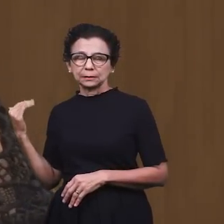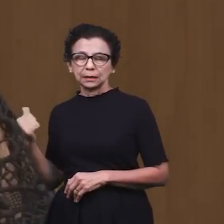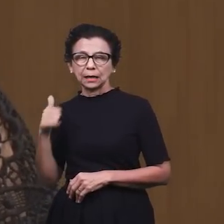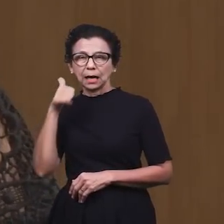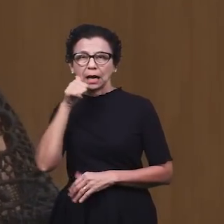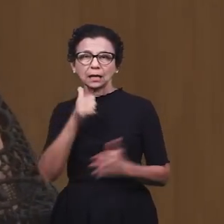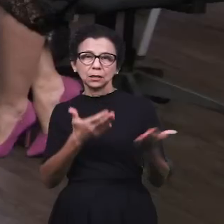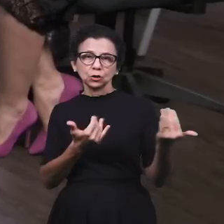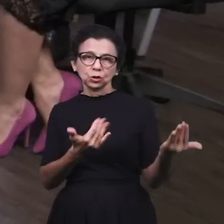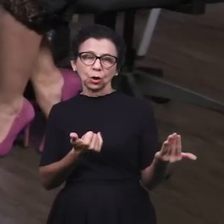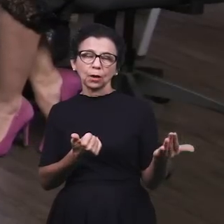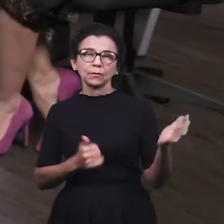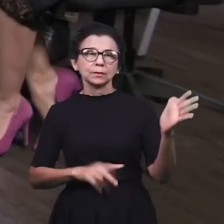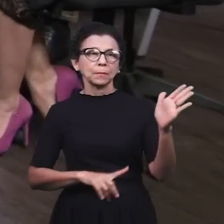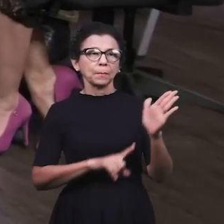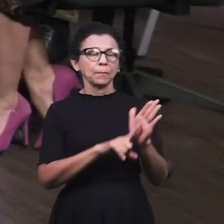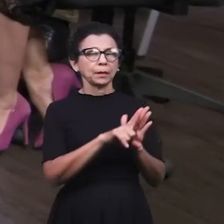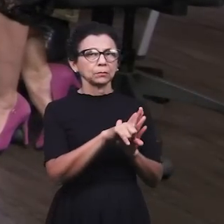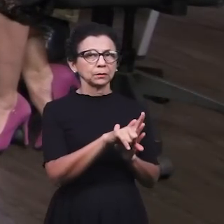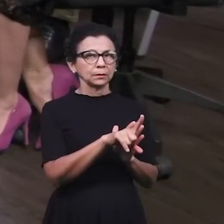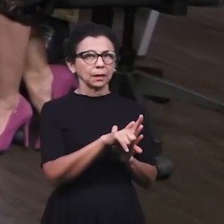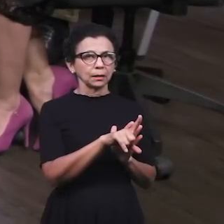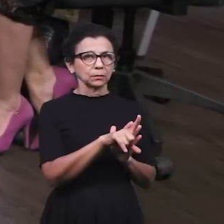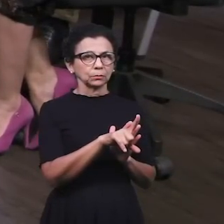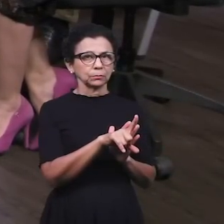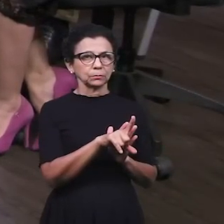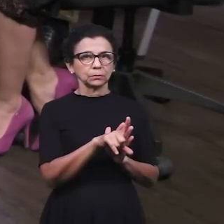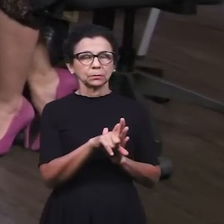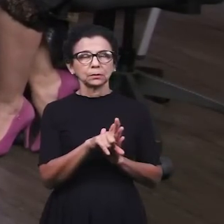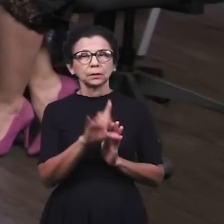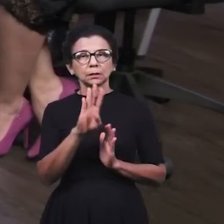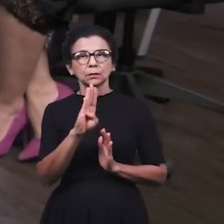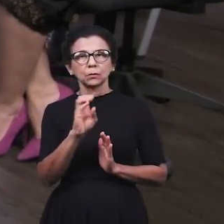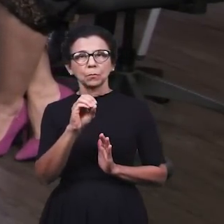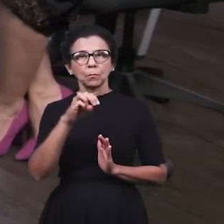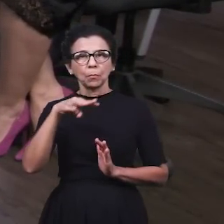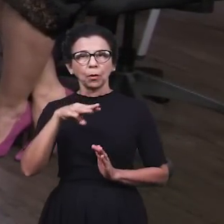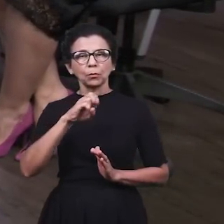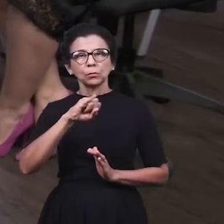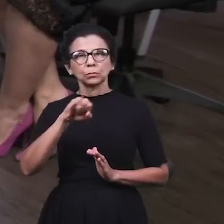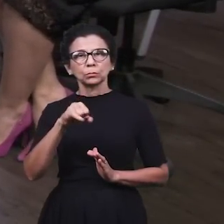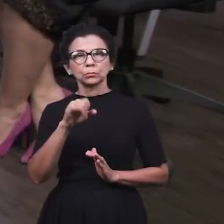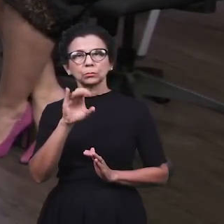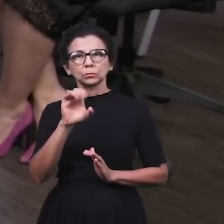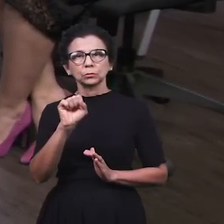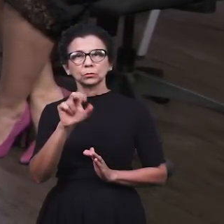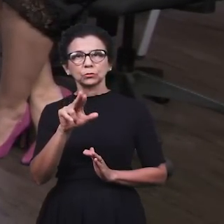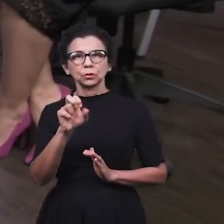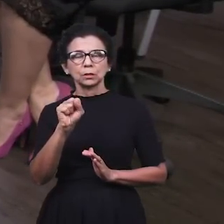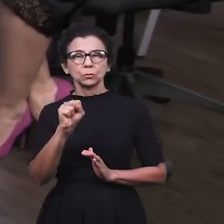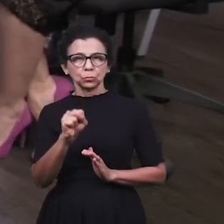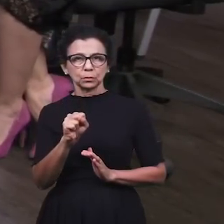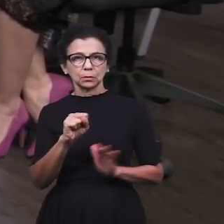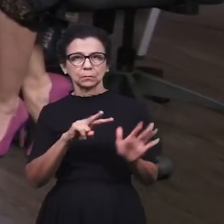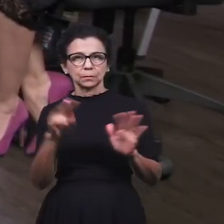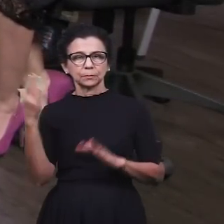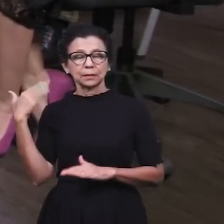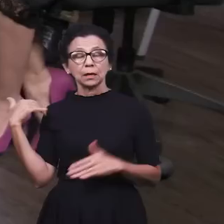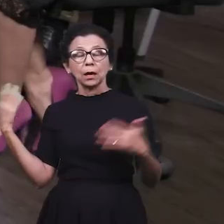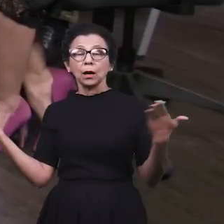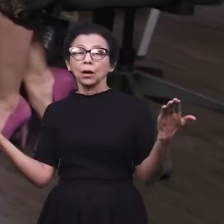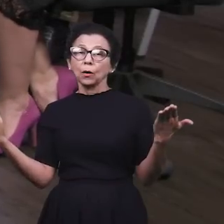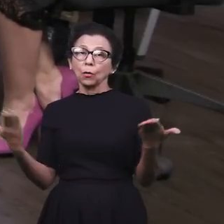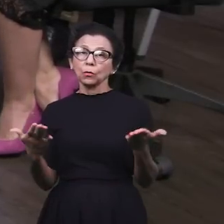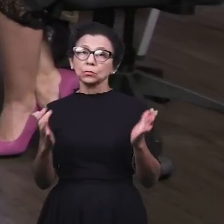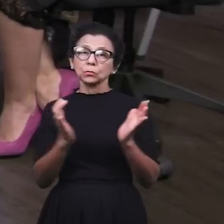perguntas. Hoje nós vamos aqui direcionar os jovens de Apiacá e de São José do Calçada que estão aqui com as perguntas